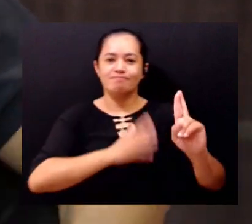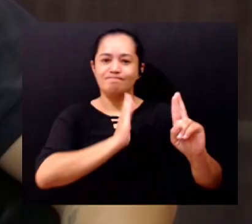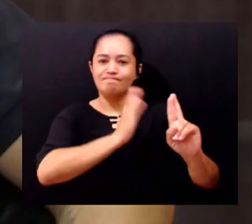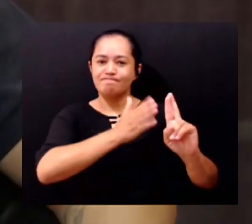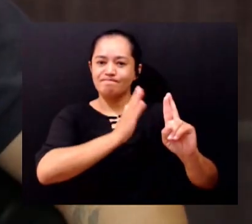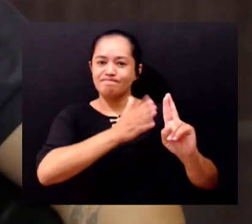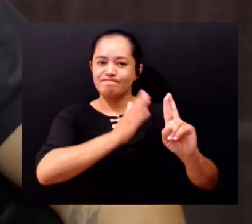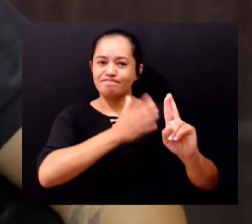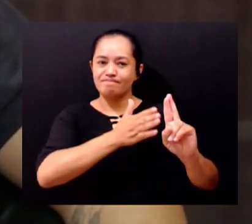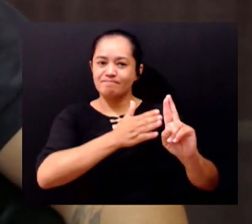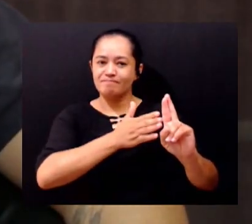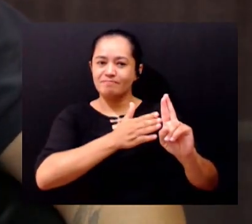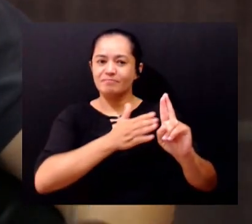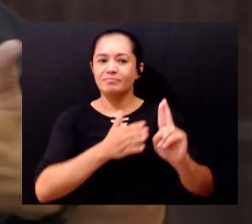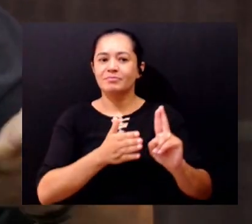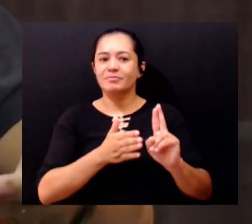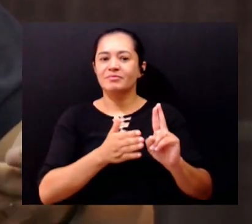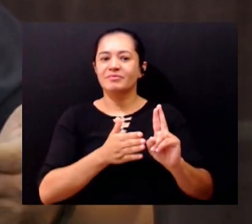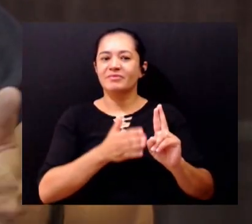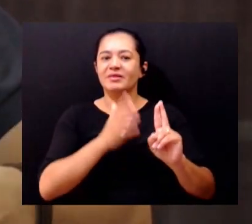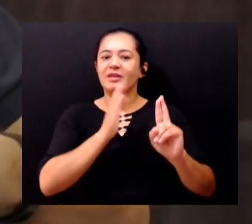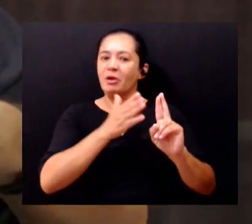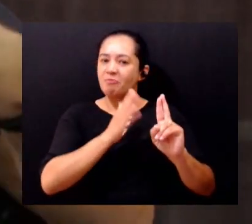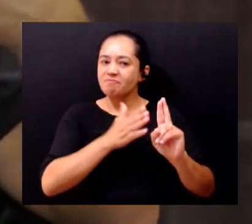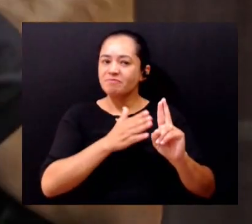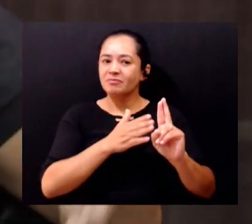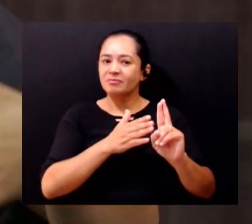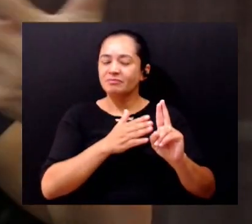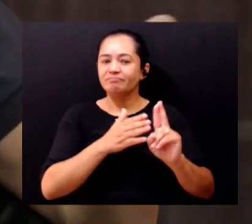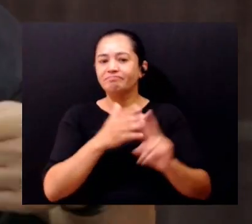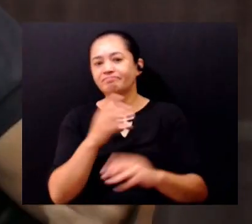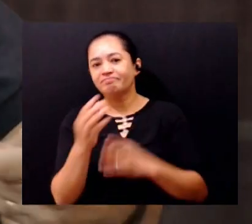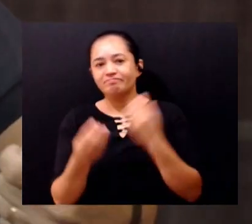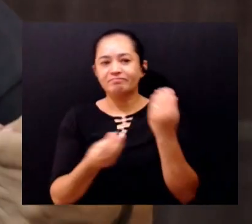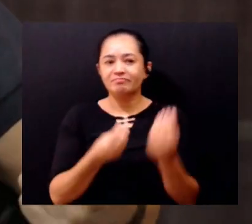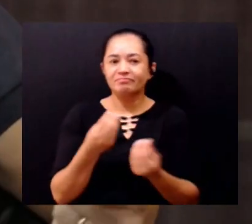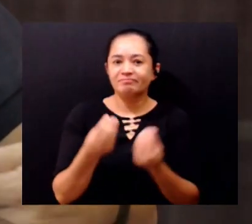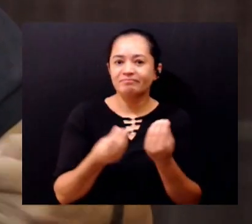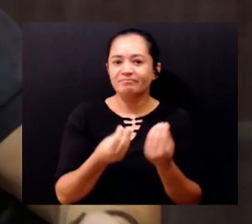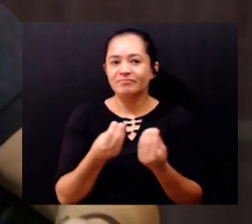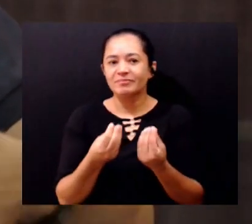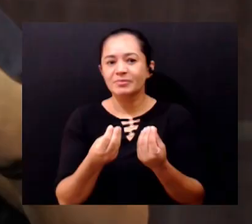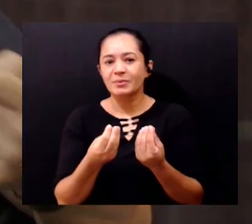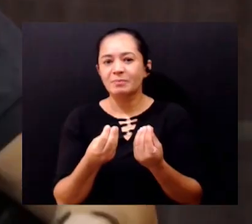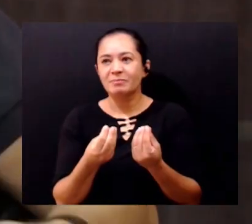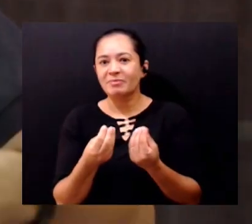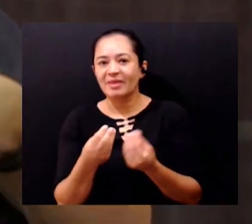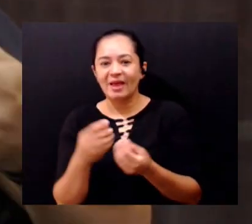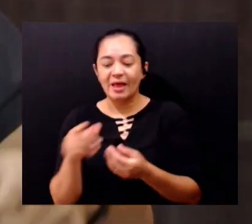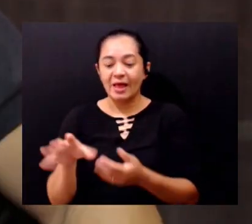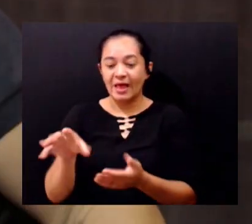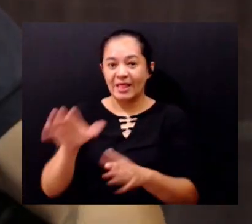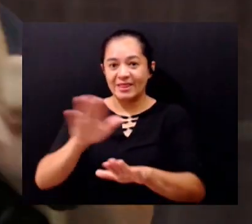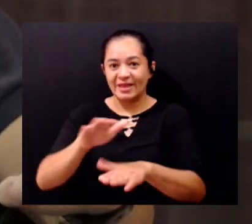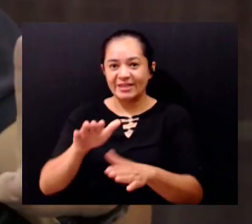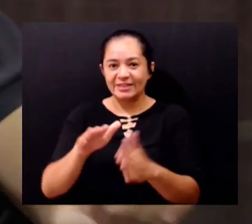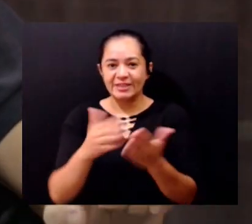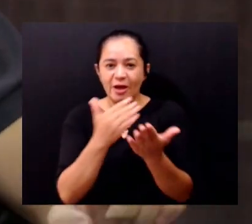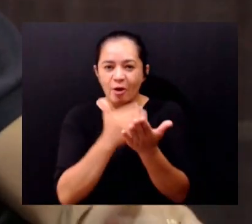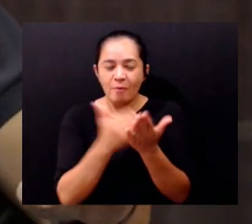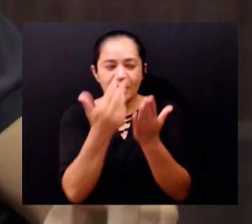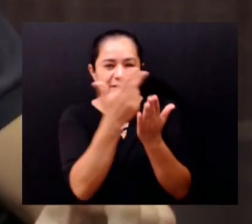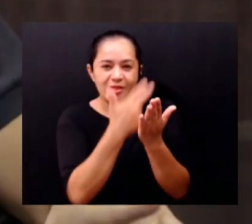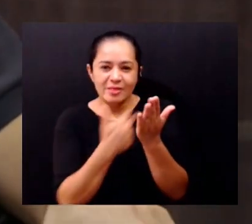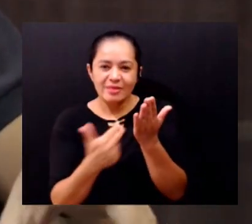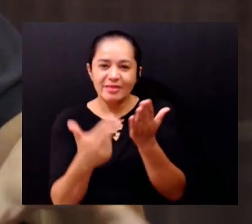Então ela parte de uma referência e acaba levando ela a desenhar, a querer arriscar, né? E eu tive um